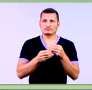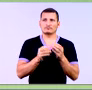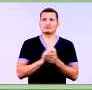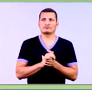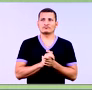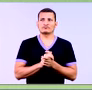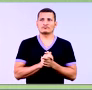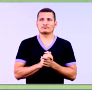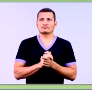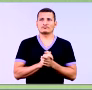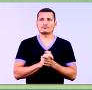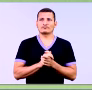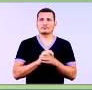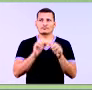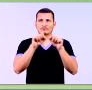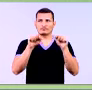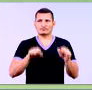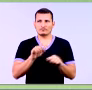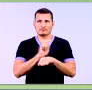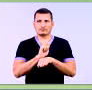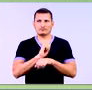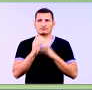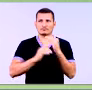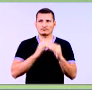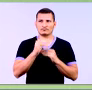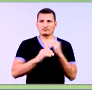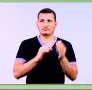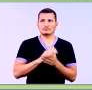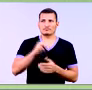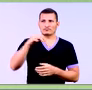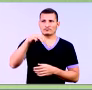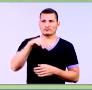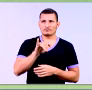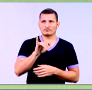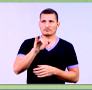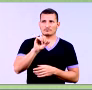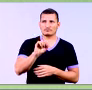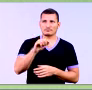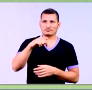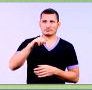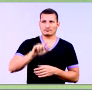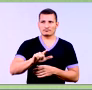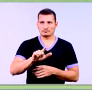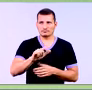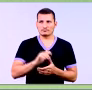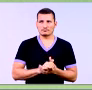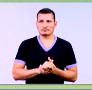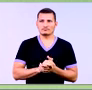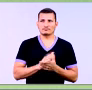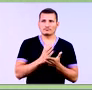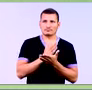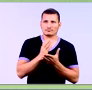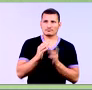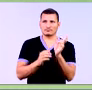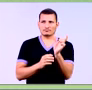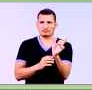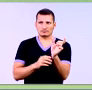MySQL, que é o sistema gerenciador de banco de dados que nós estamos utilizando nesta disciplina, através de alguns comandos